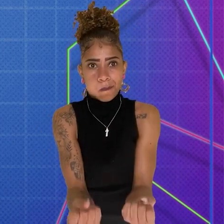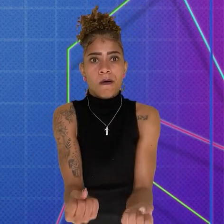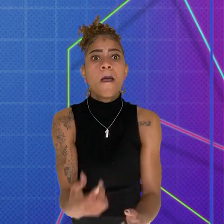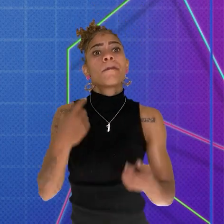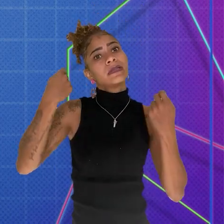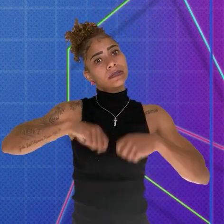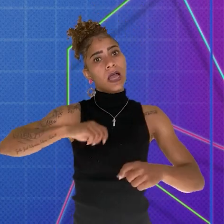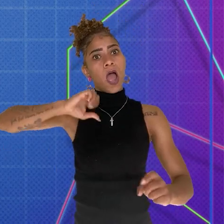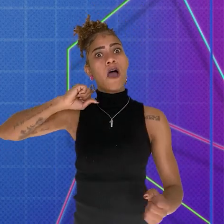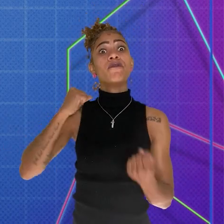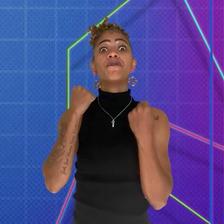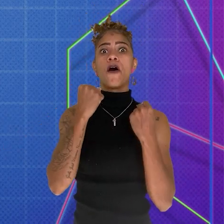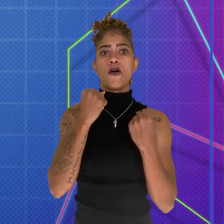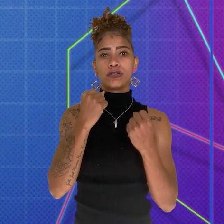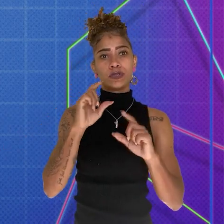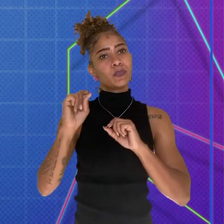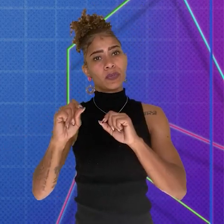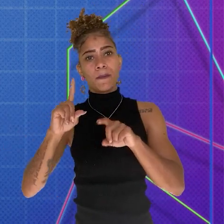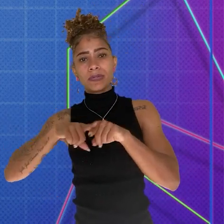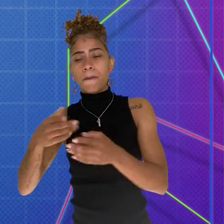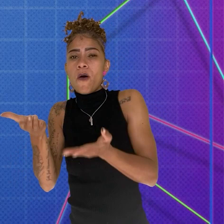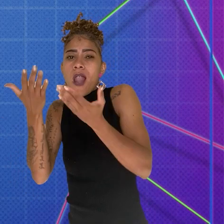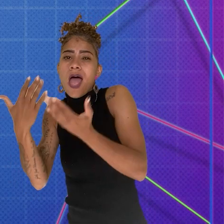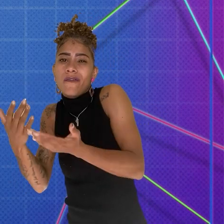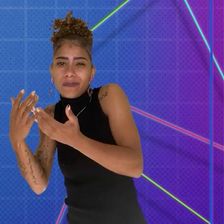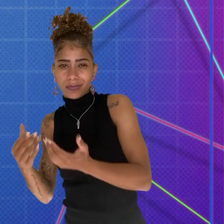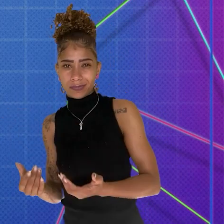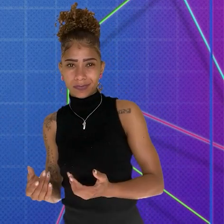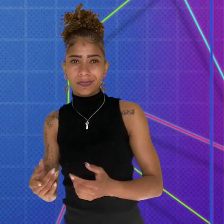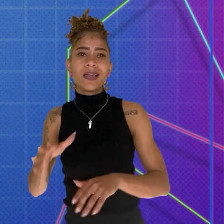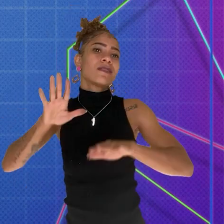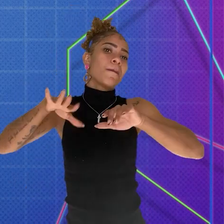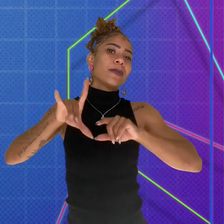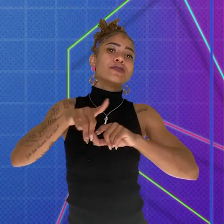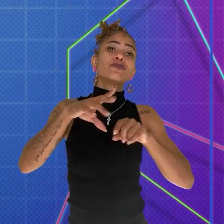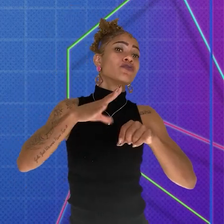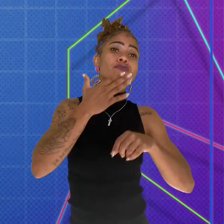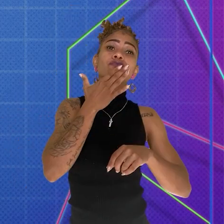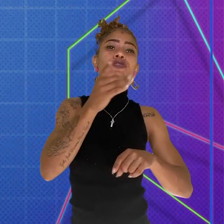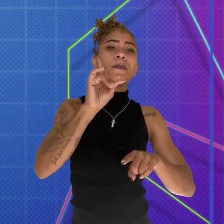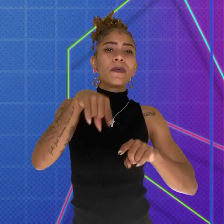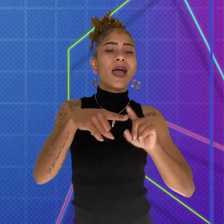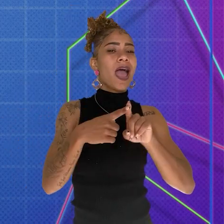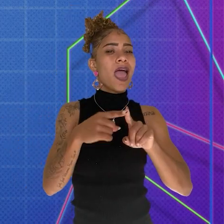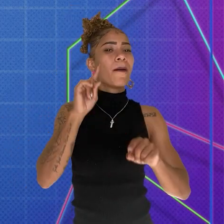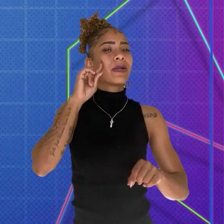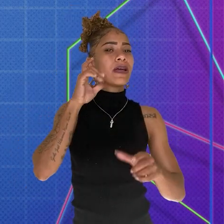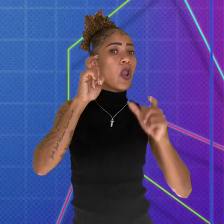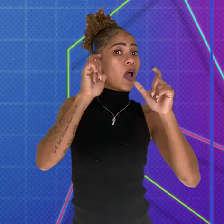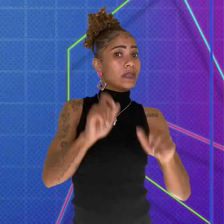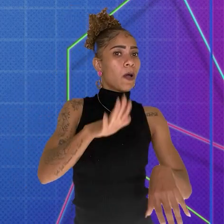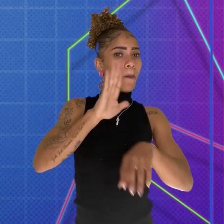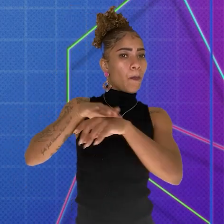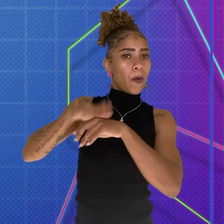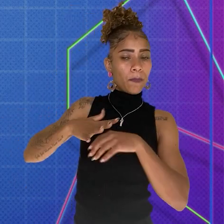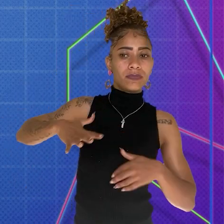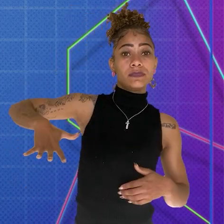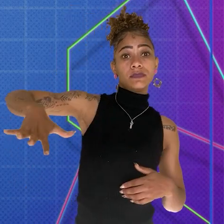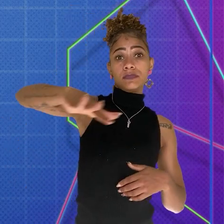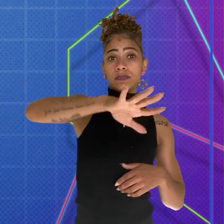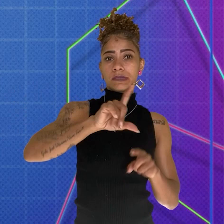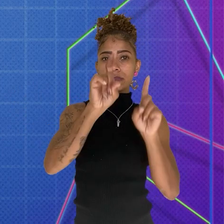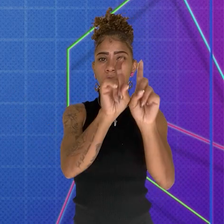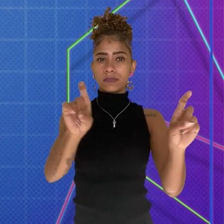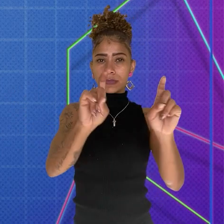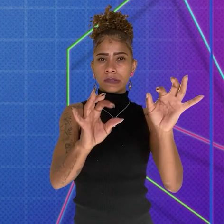pode precisar de um som de impacto mais grave do que um objeto leve. Também é importante considerar a localização do objeto no espaço